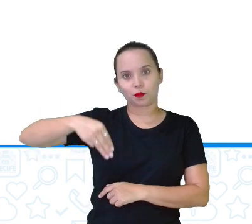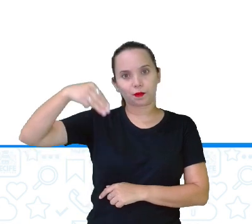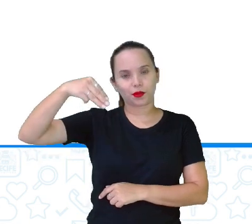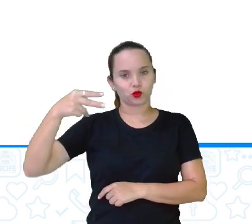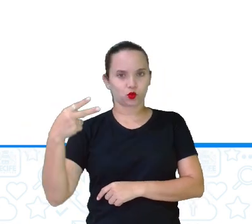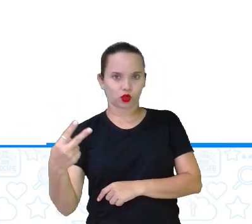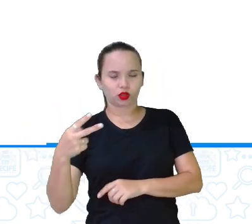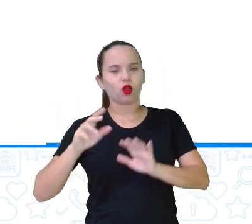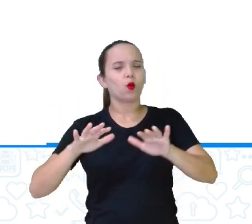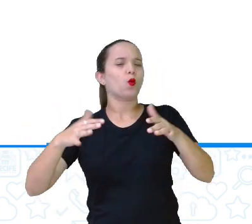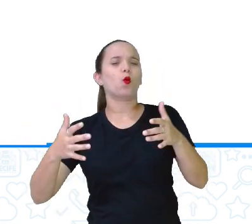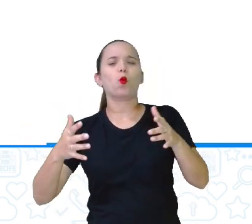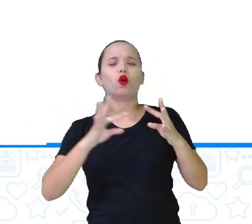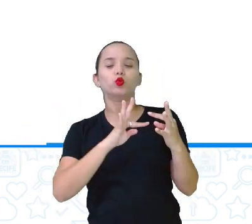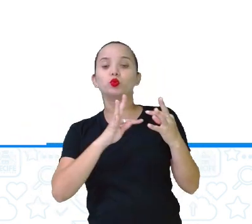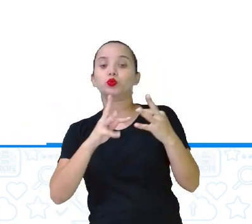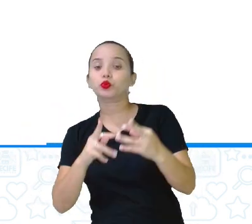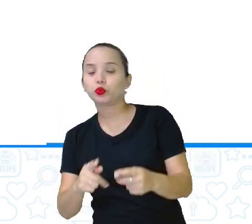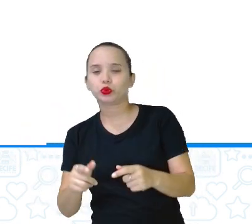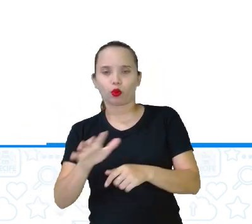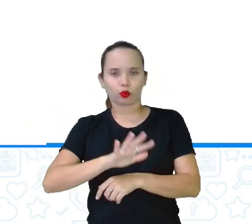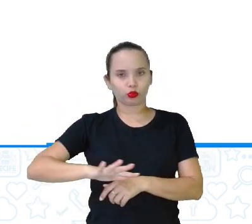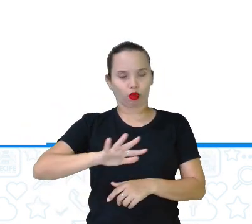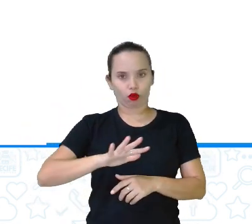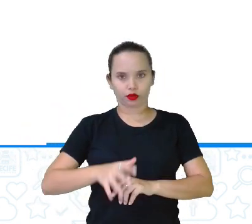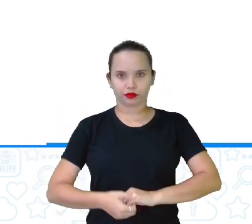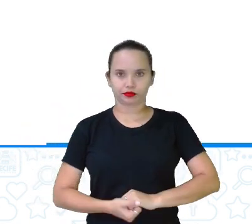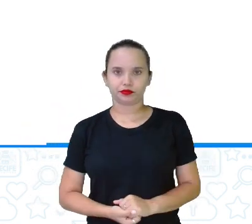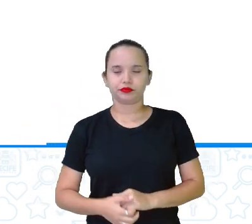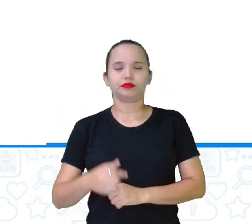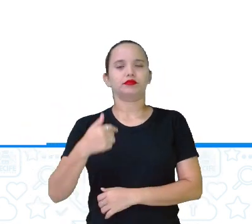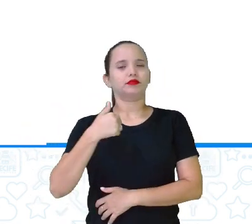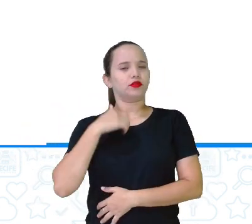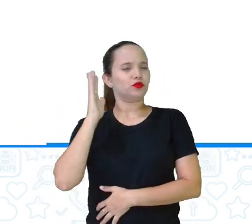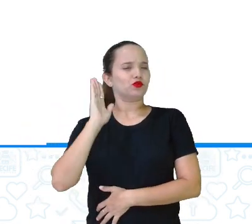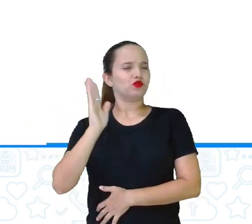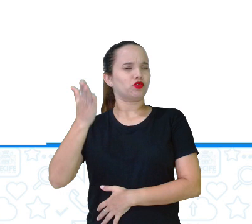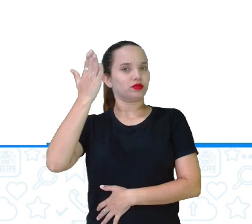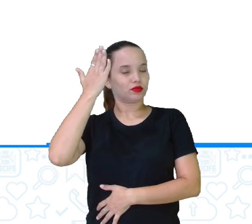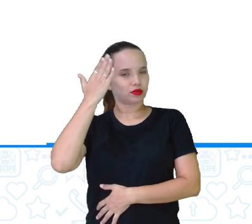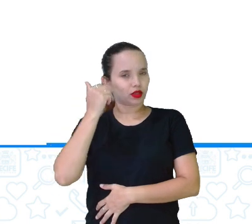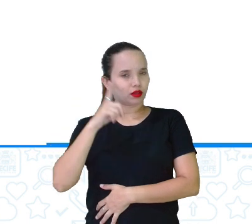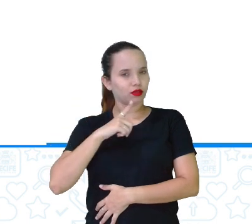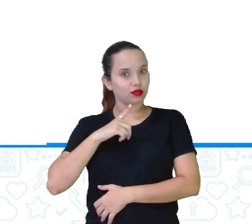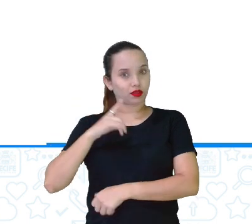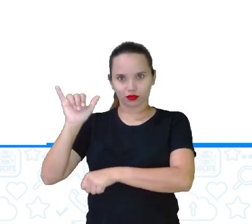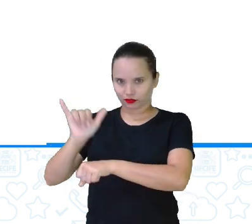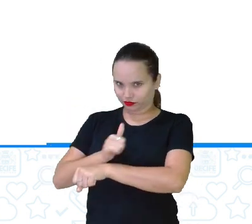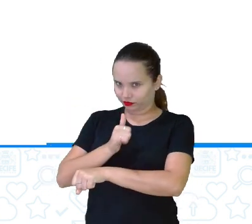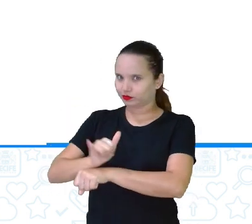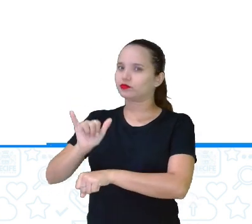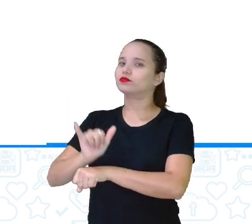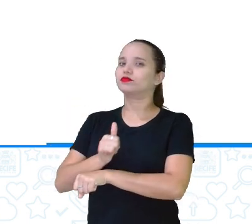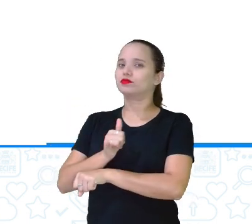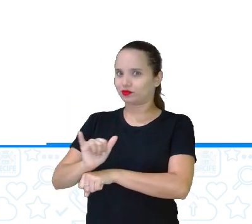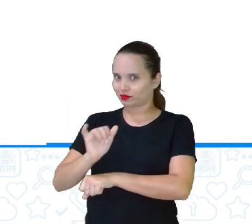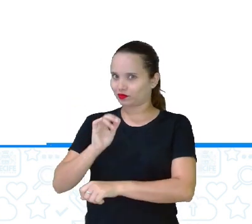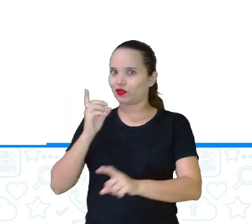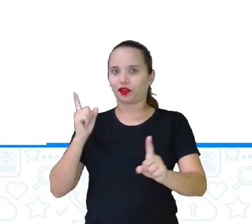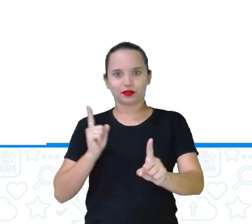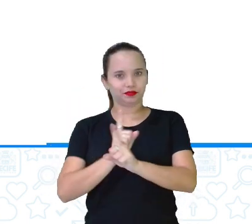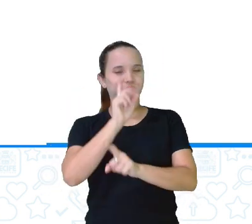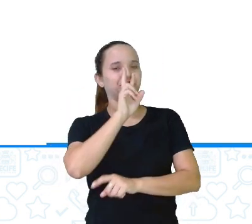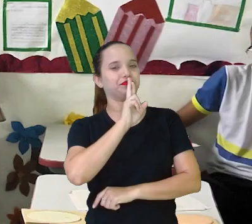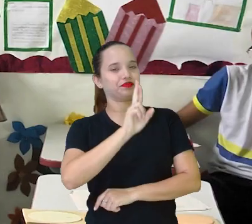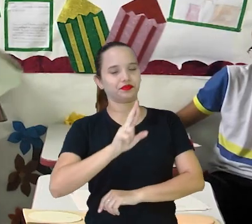de construção da casa de Pedro? Eu já fiquei sabendo uma estratégia e encontraram a resposta,